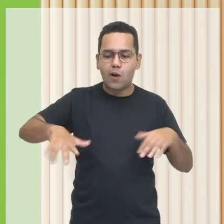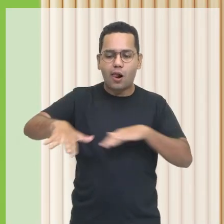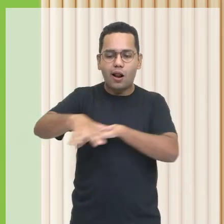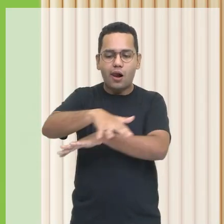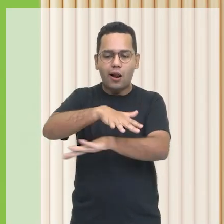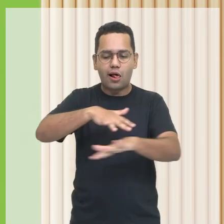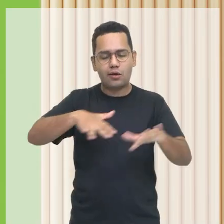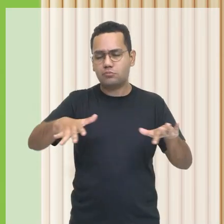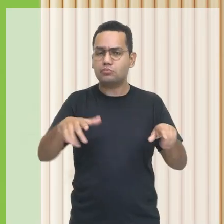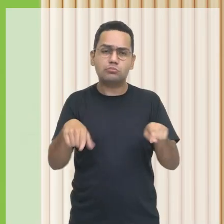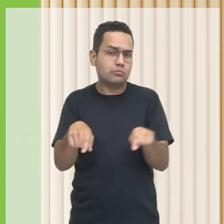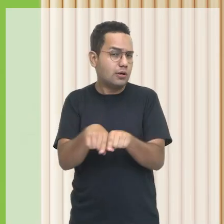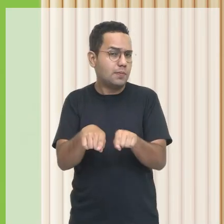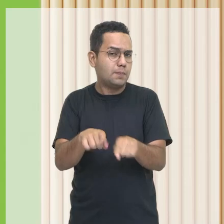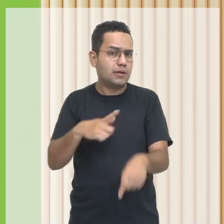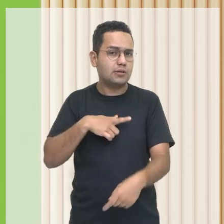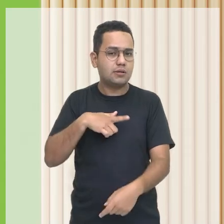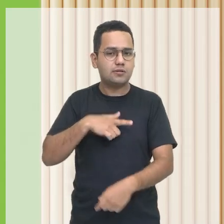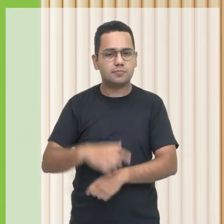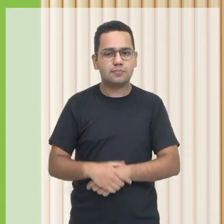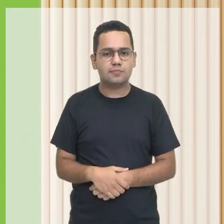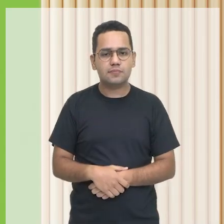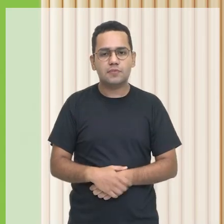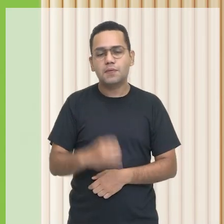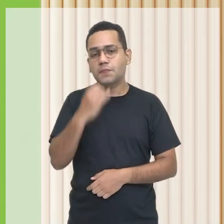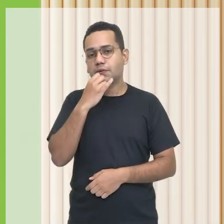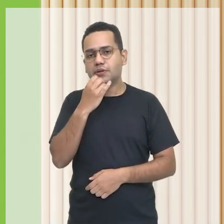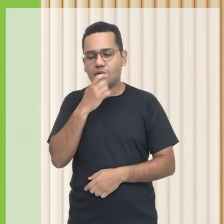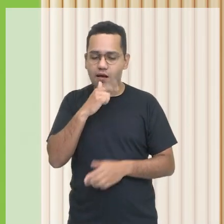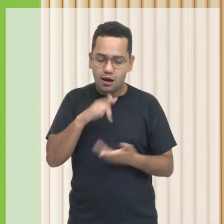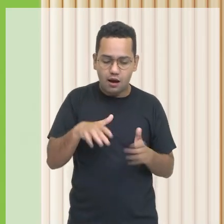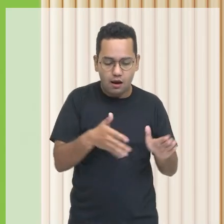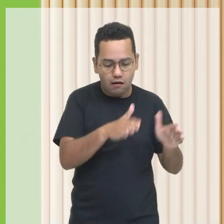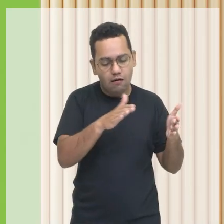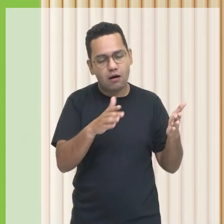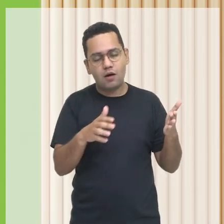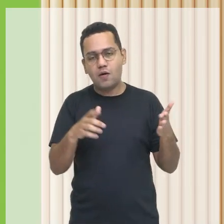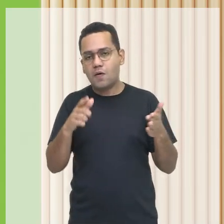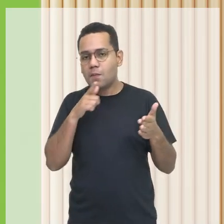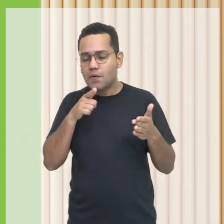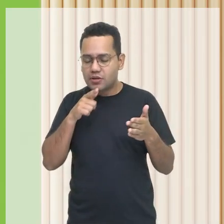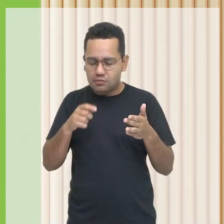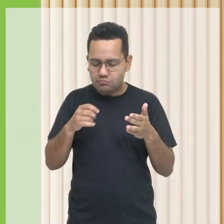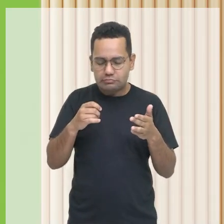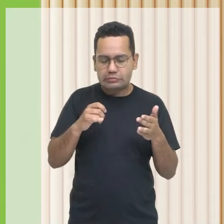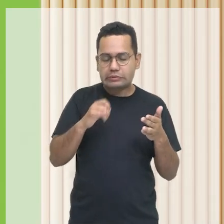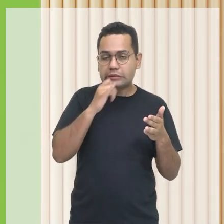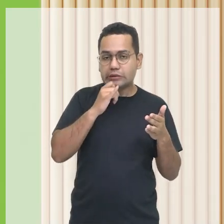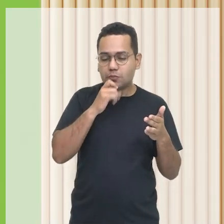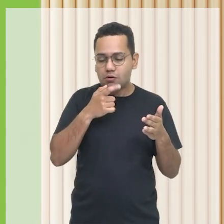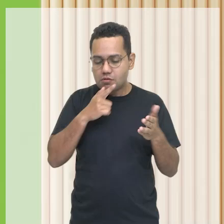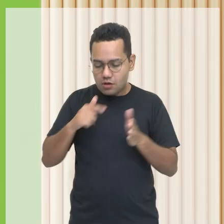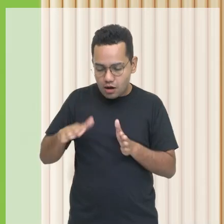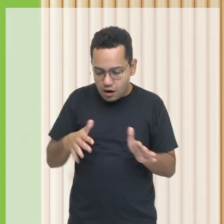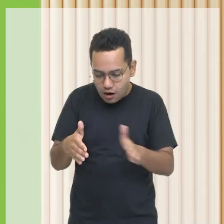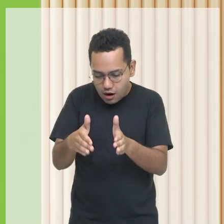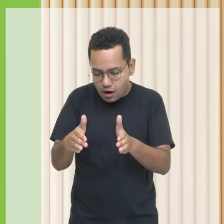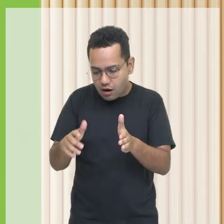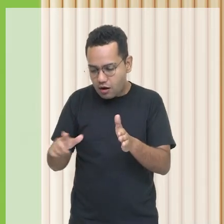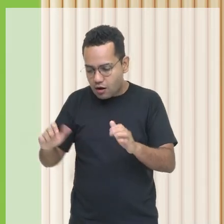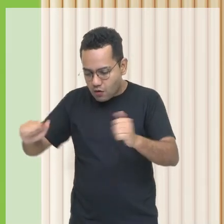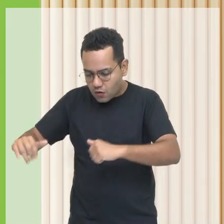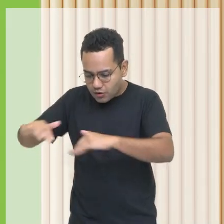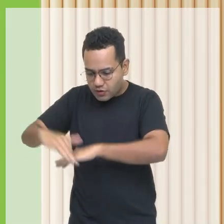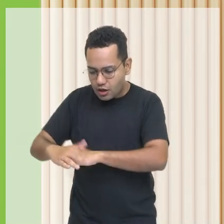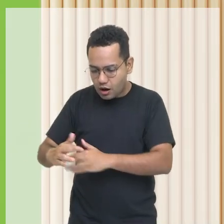ambiente aquático, né? Seja um riacho, um rio, um lago, nos oceanos,